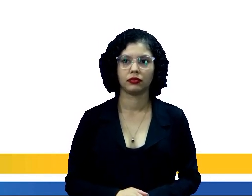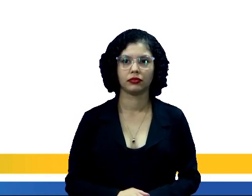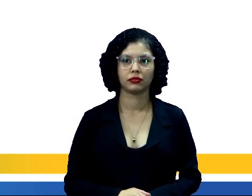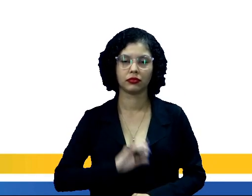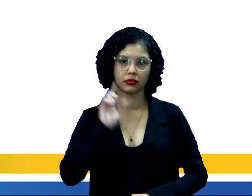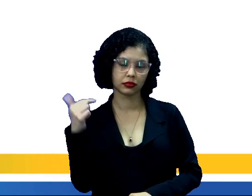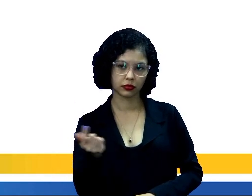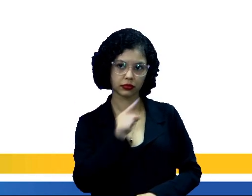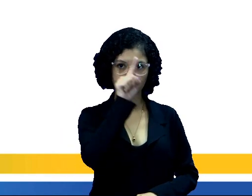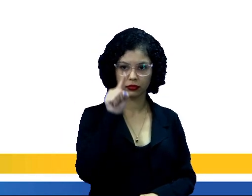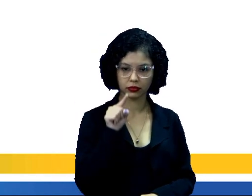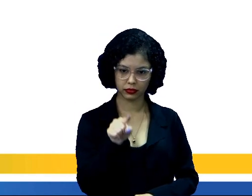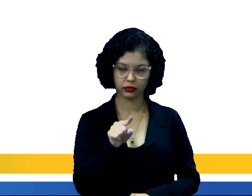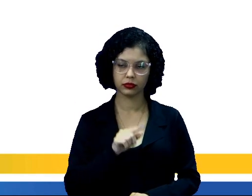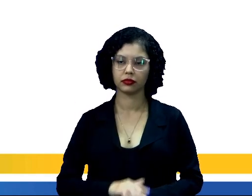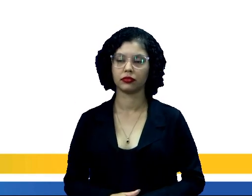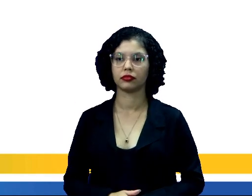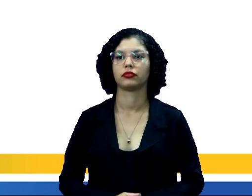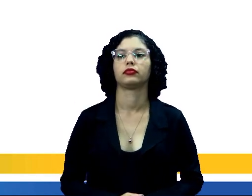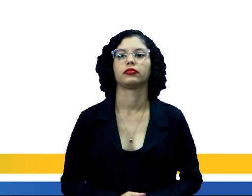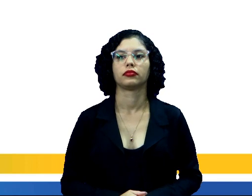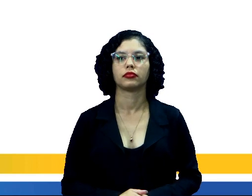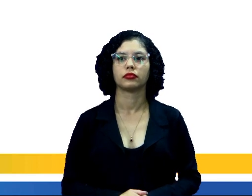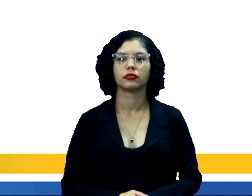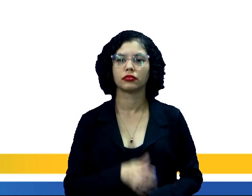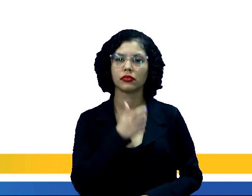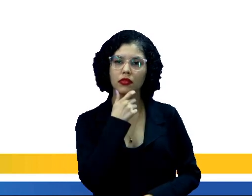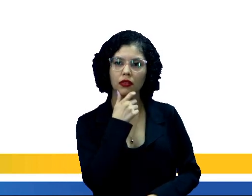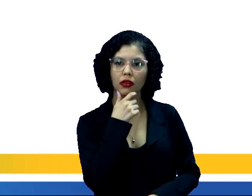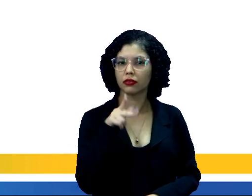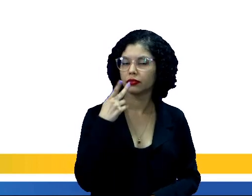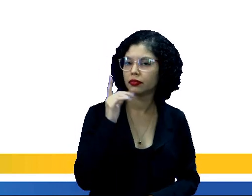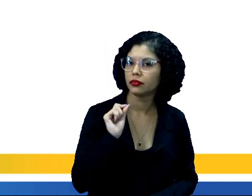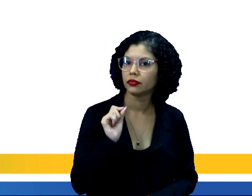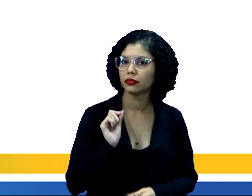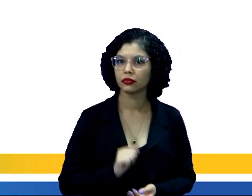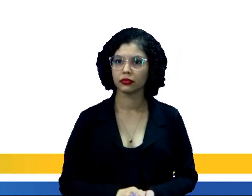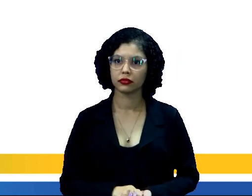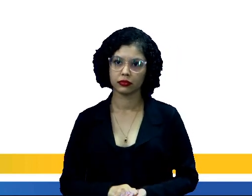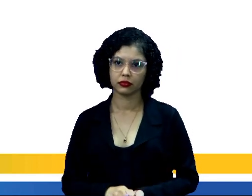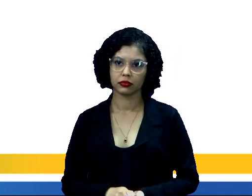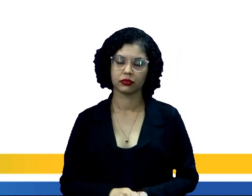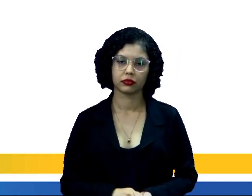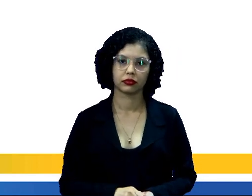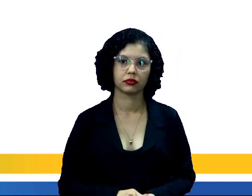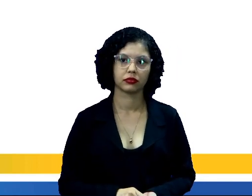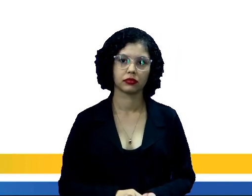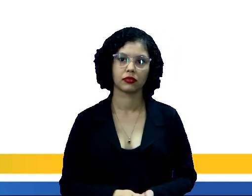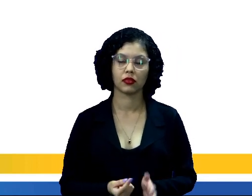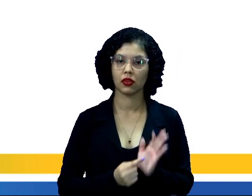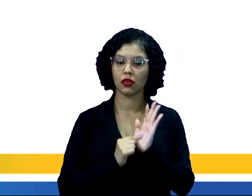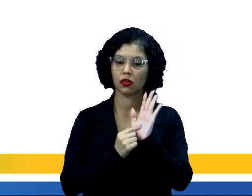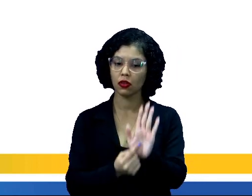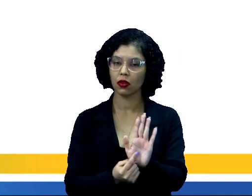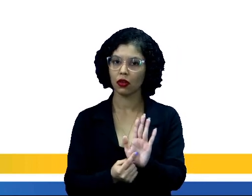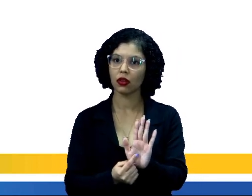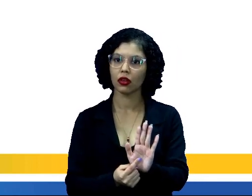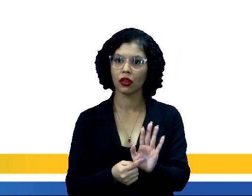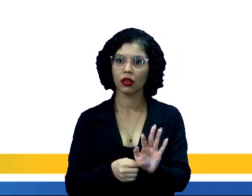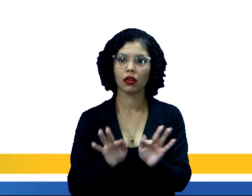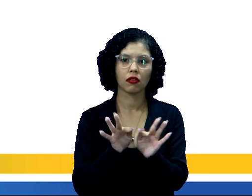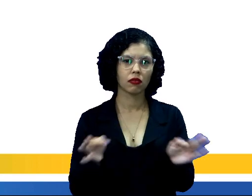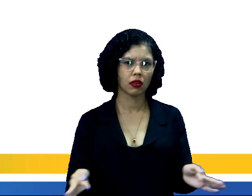O próximo é o ponto de interrogação. Em inglês, nós dizemos question mark. Indica o final de uma